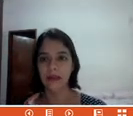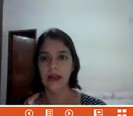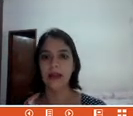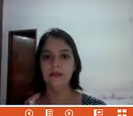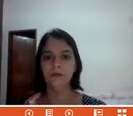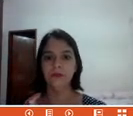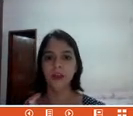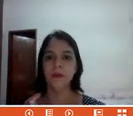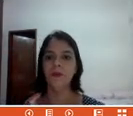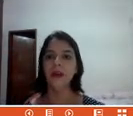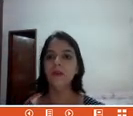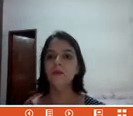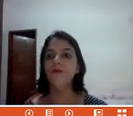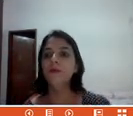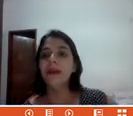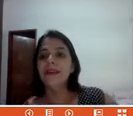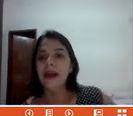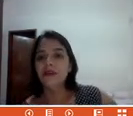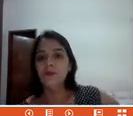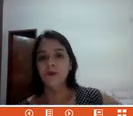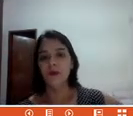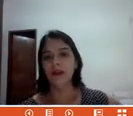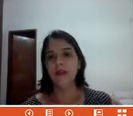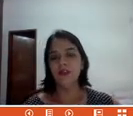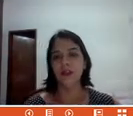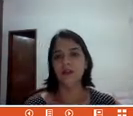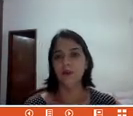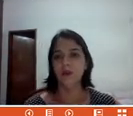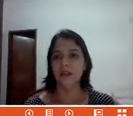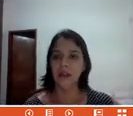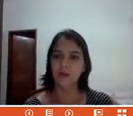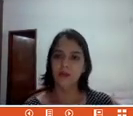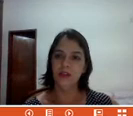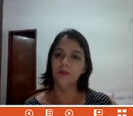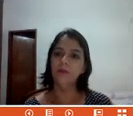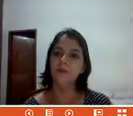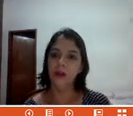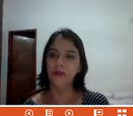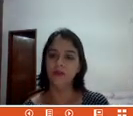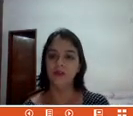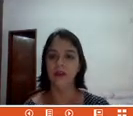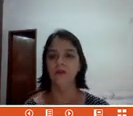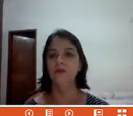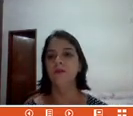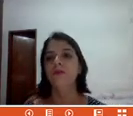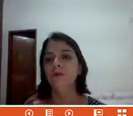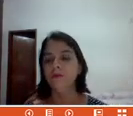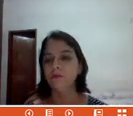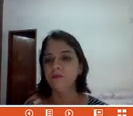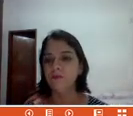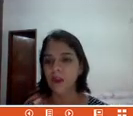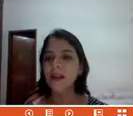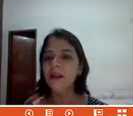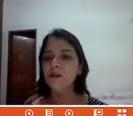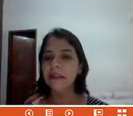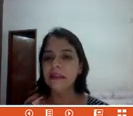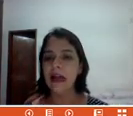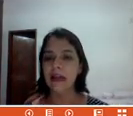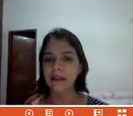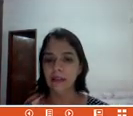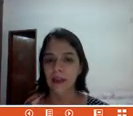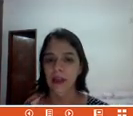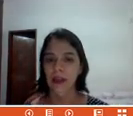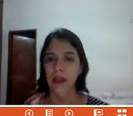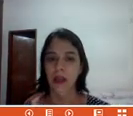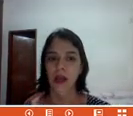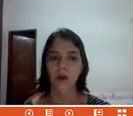língua de sinais, porém houve um atraso muito grande nesse processo do desenvolvimento da língua de